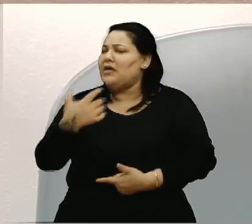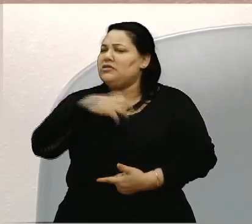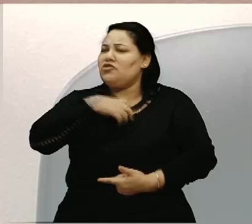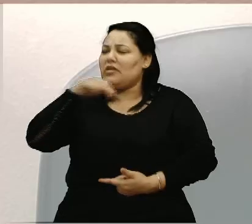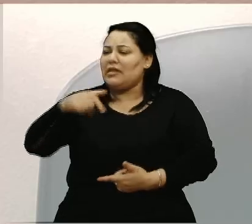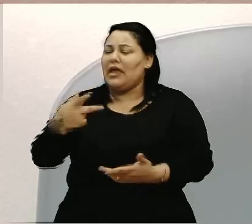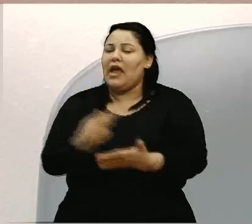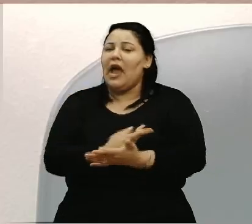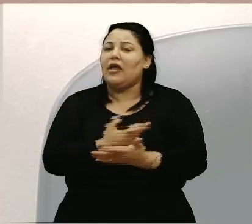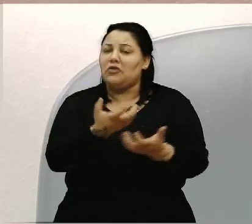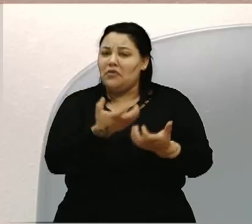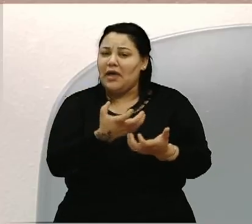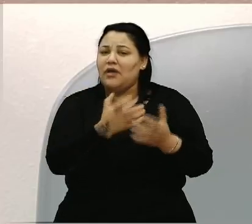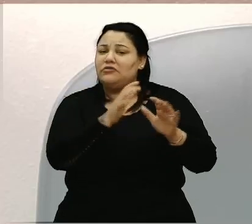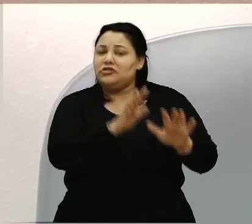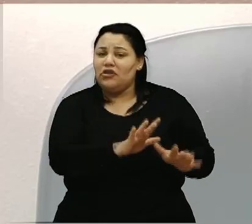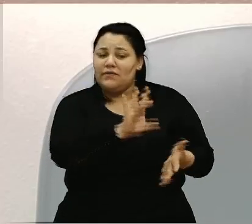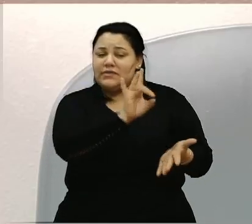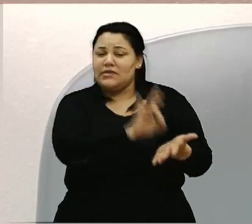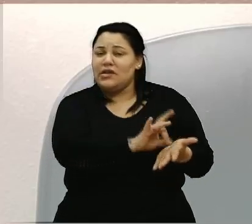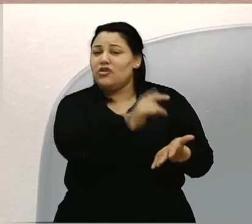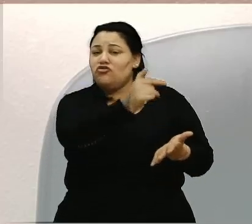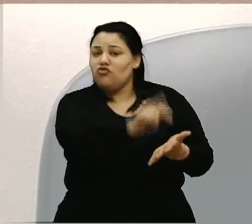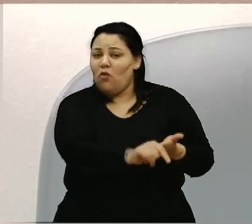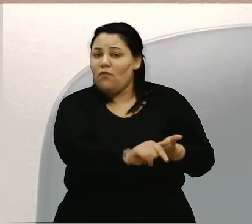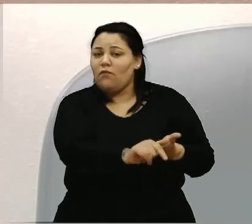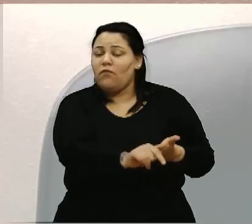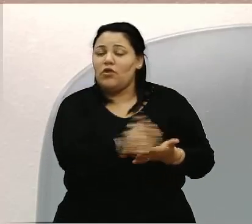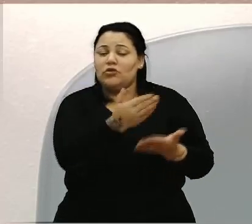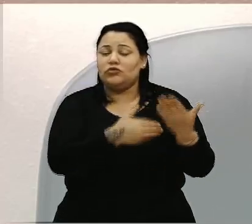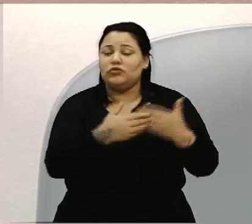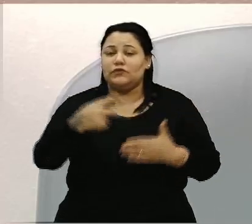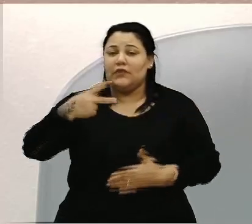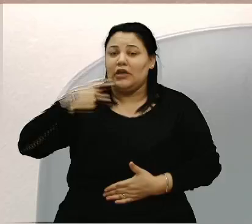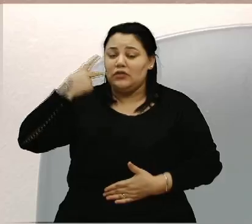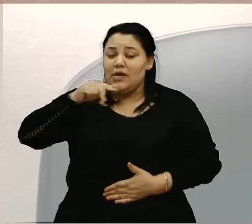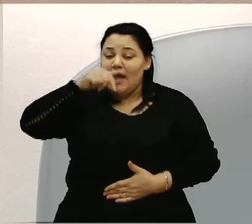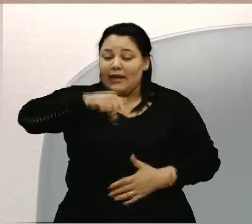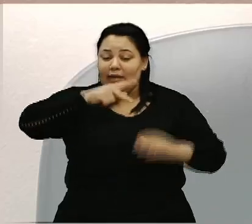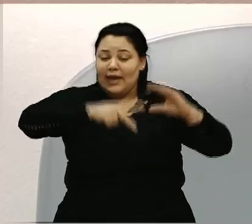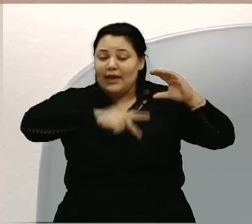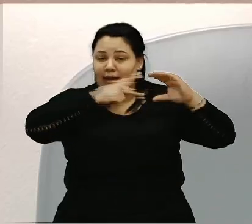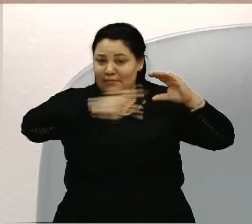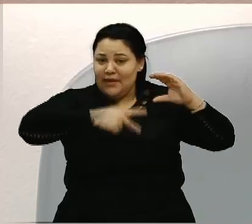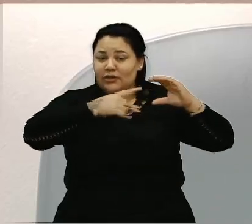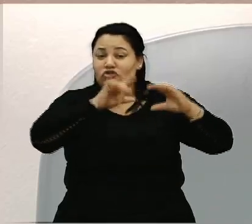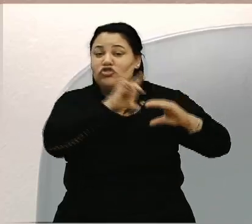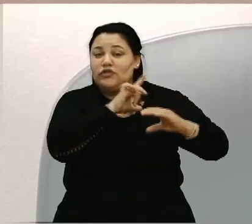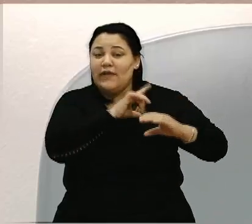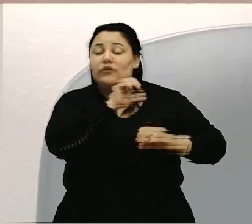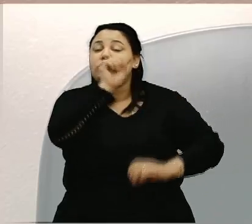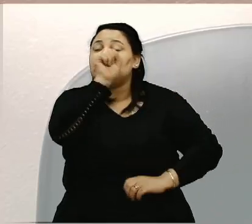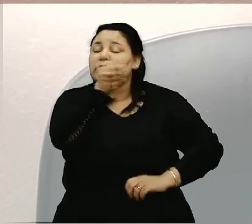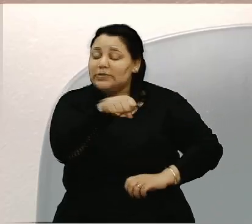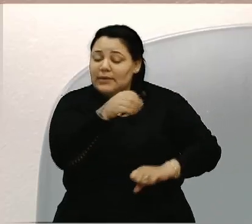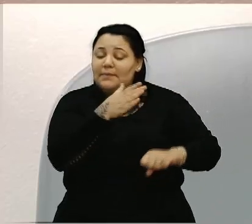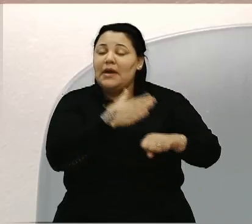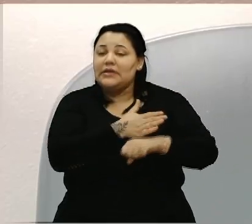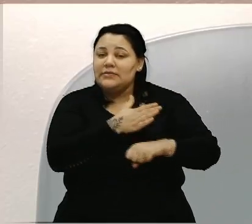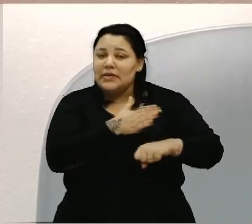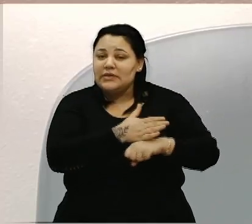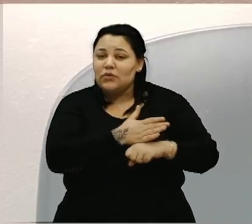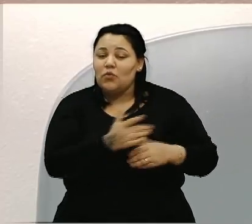Quero deixar registrado aqui mais uma vez que os vereadores desta Casa Legislativa tiveram um importante papel